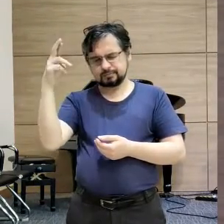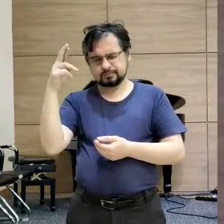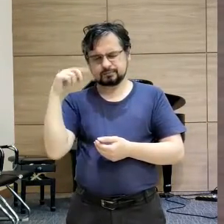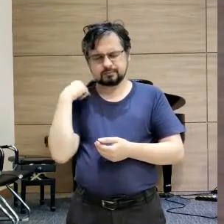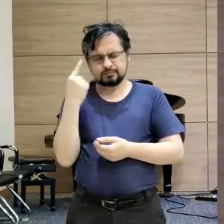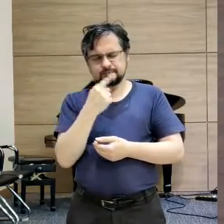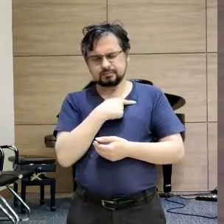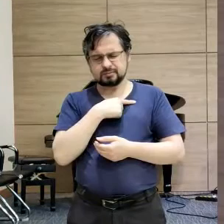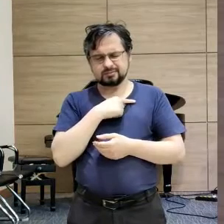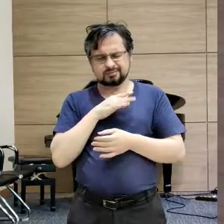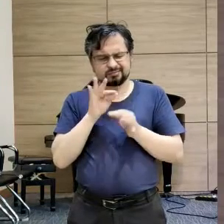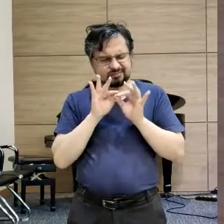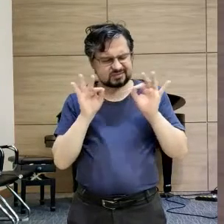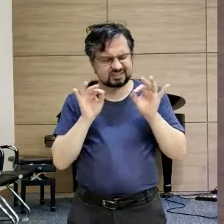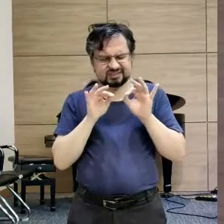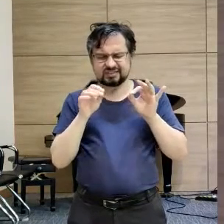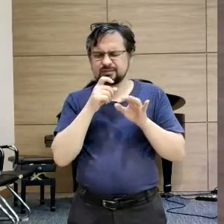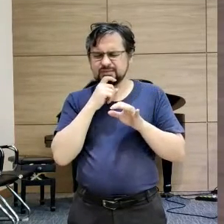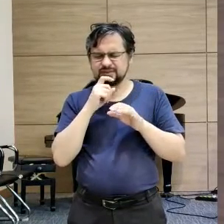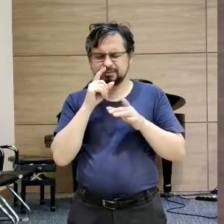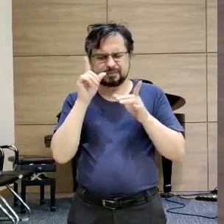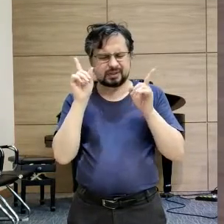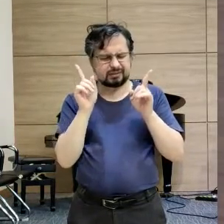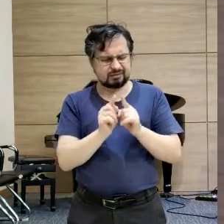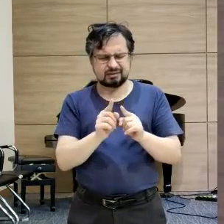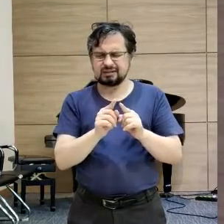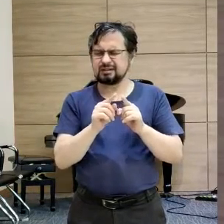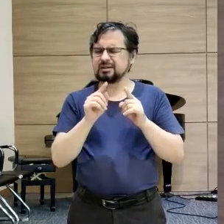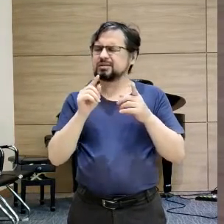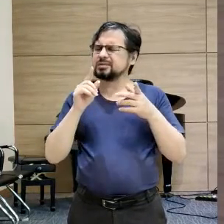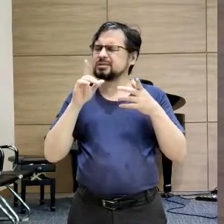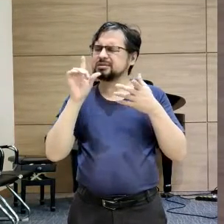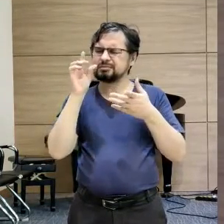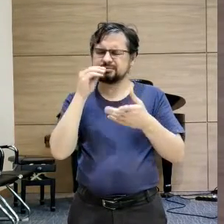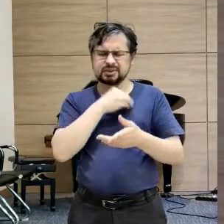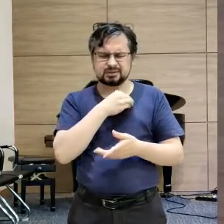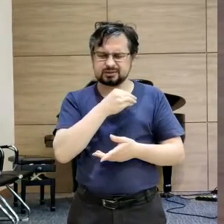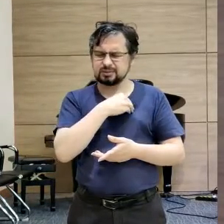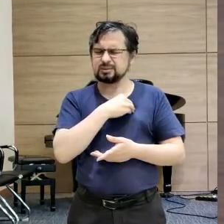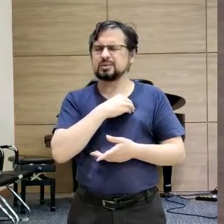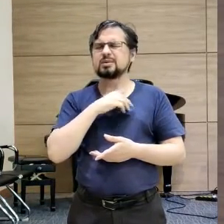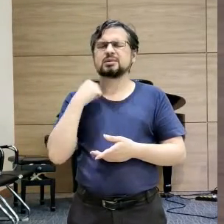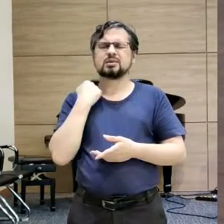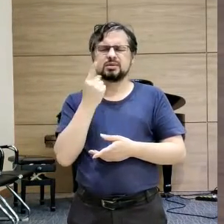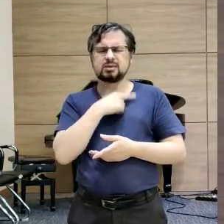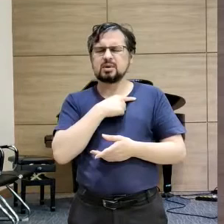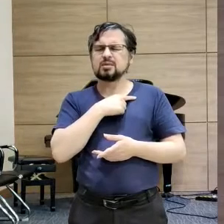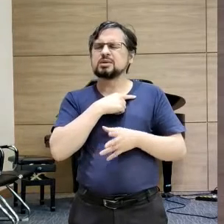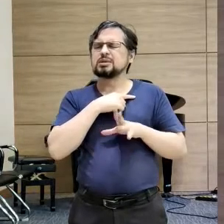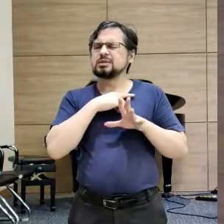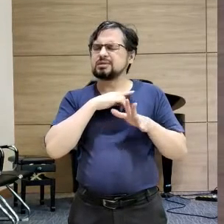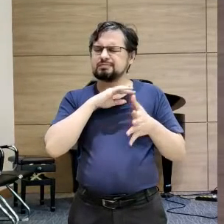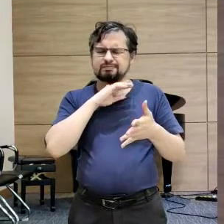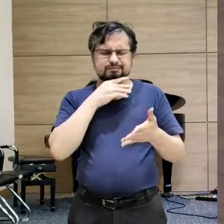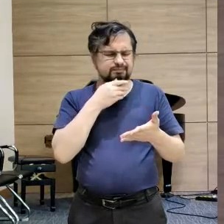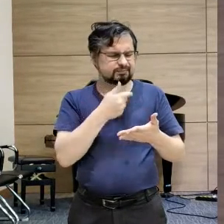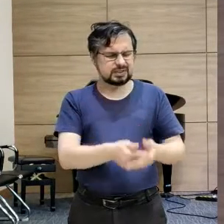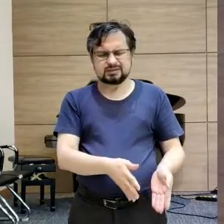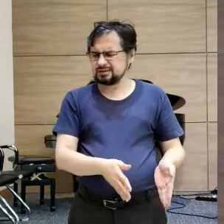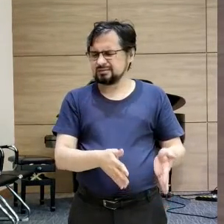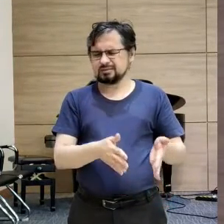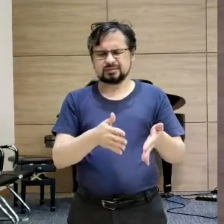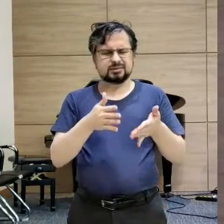ínfimos, nós somos tão pecadores, nós somos tão pequenos, tão miseráveis, mas o